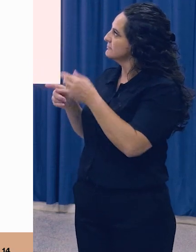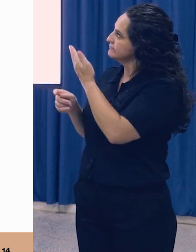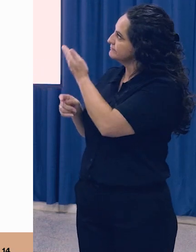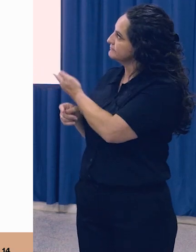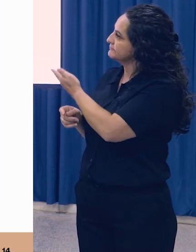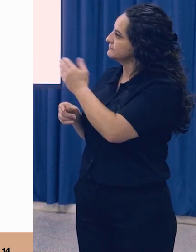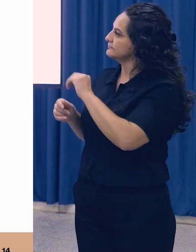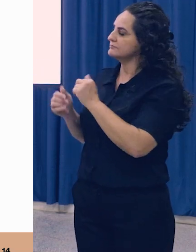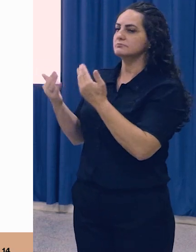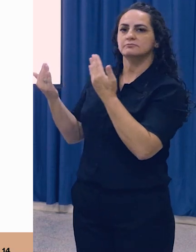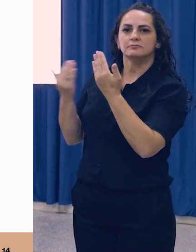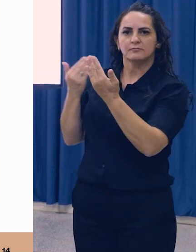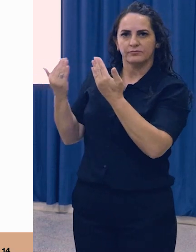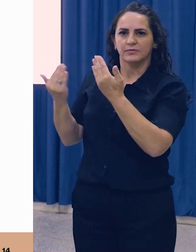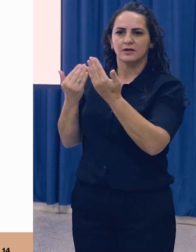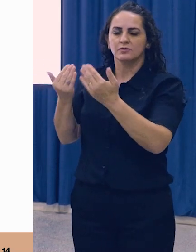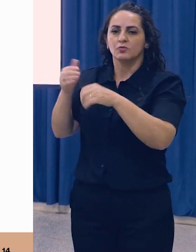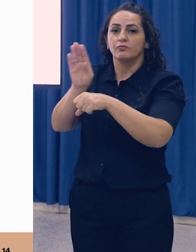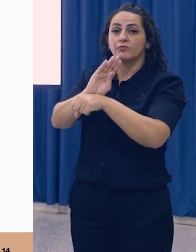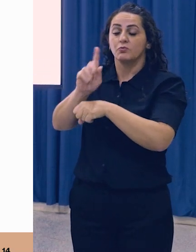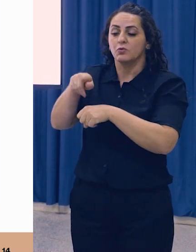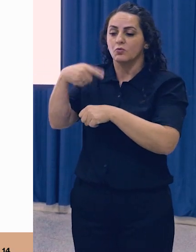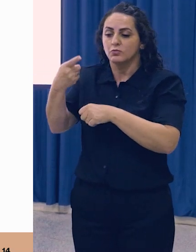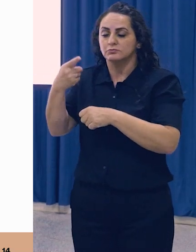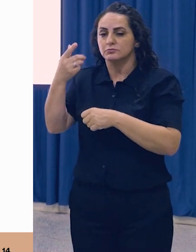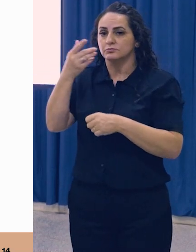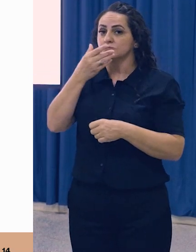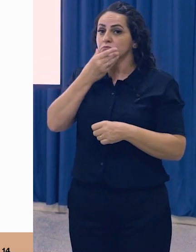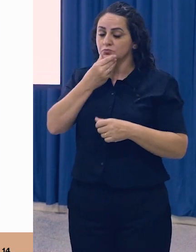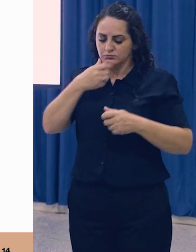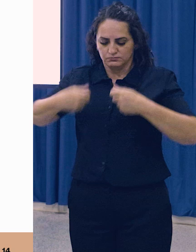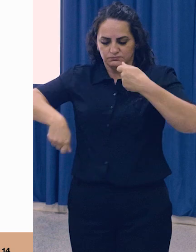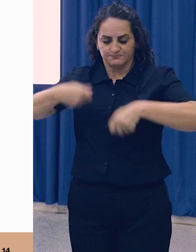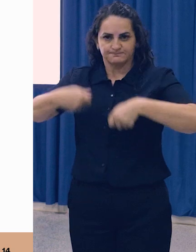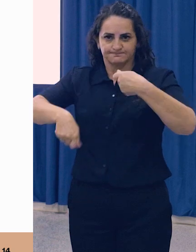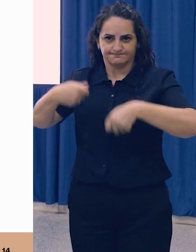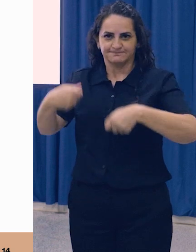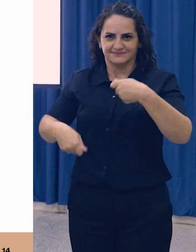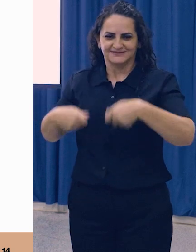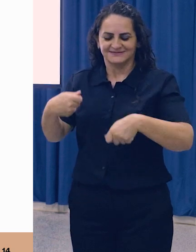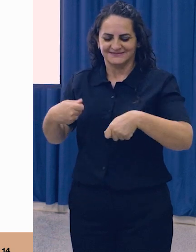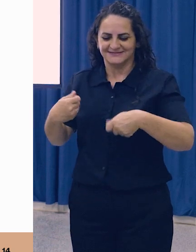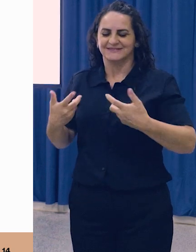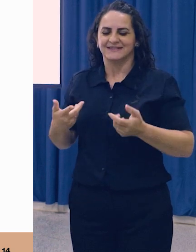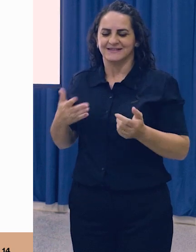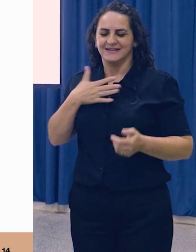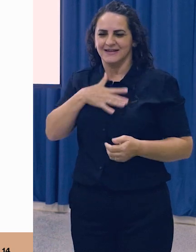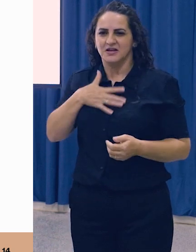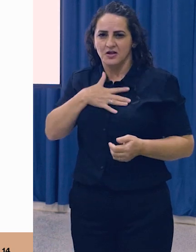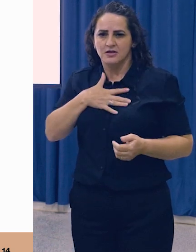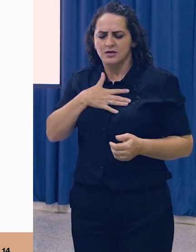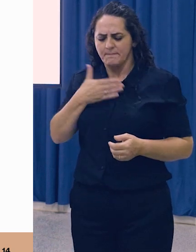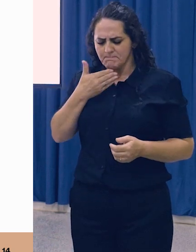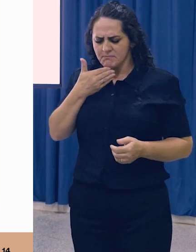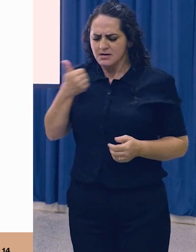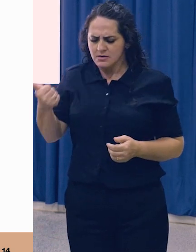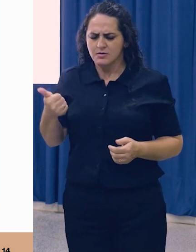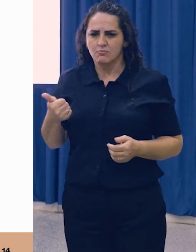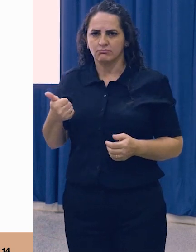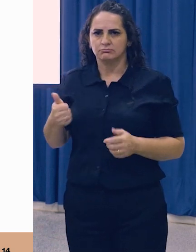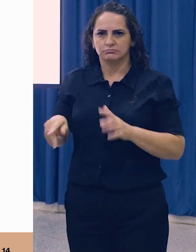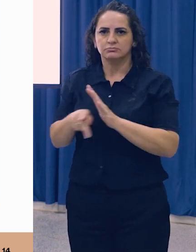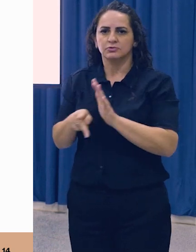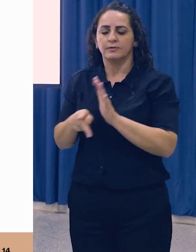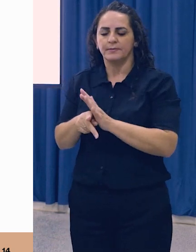Whiplash, que é um filme sobre um baterista, que ele quer muito ser o melhor, e ele